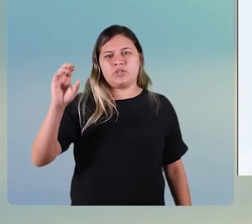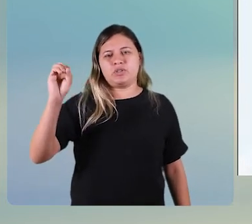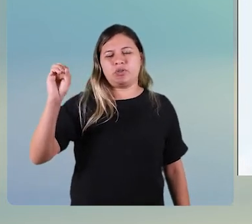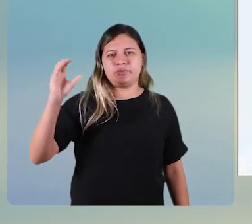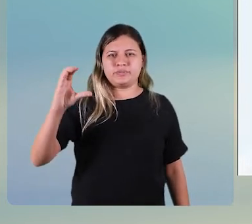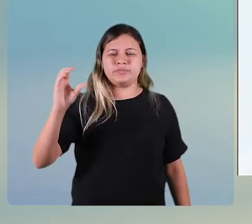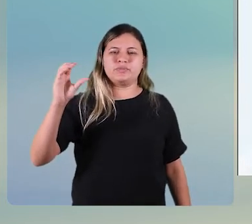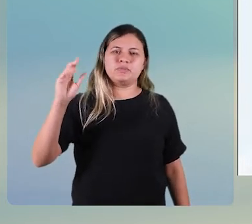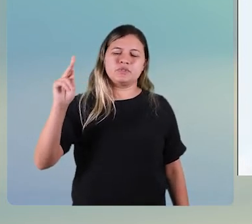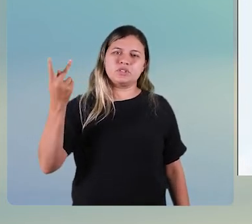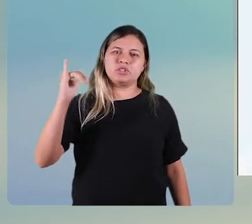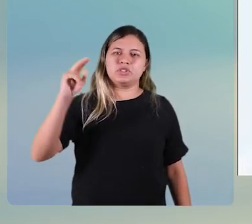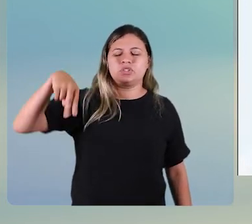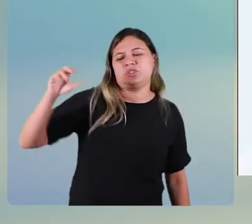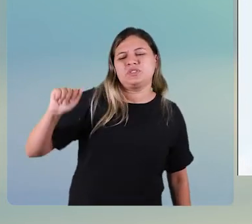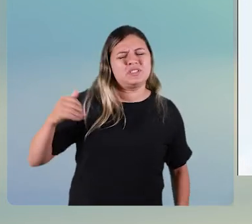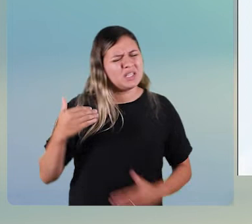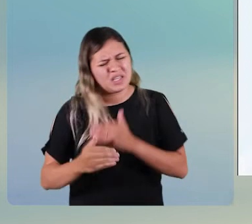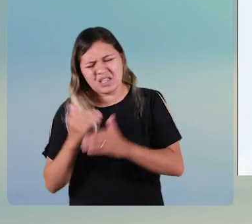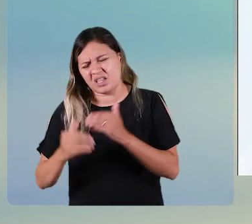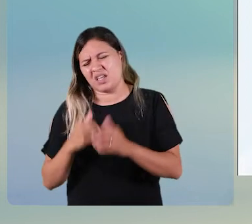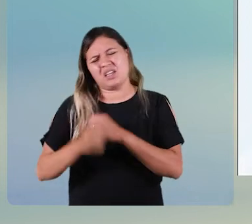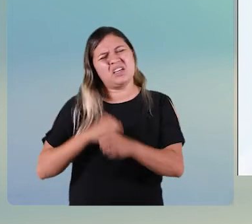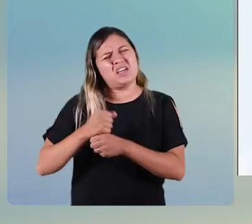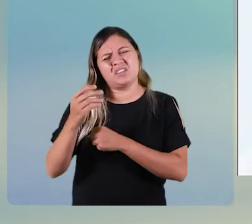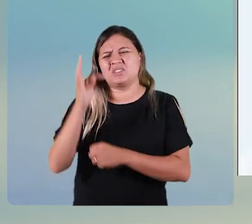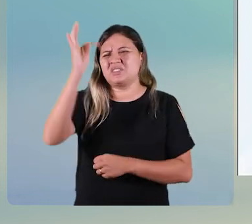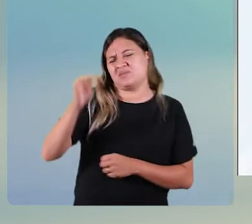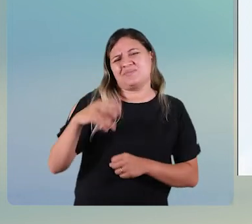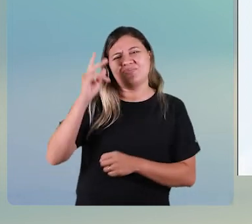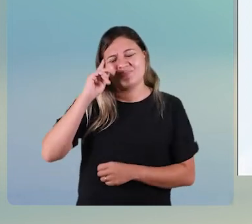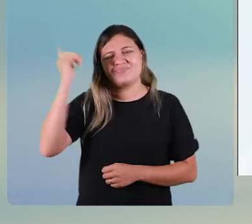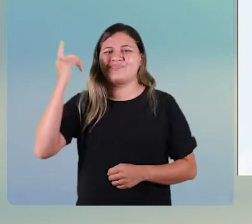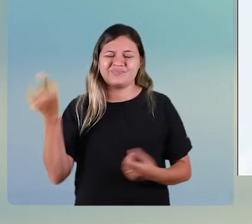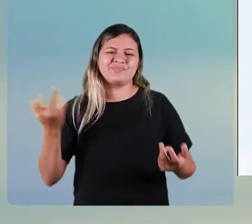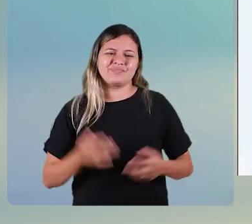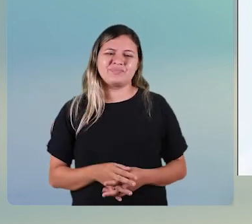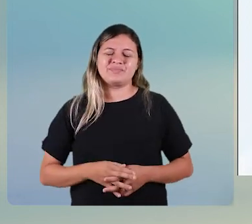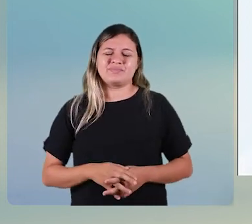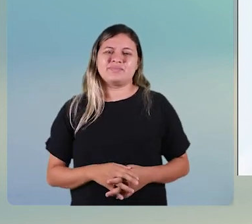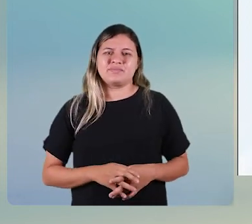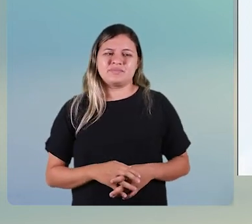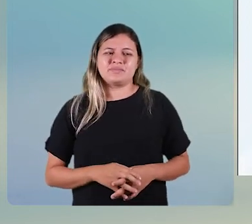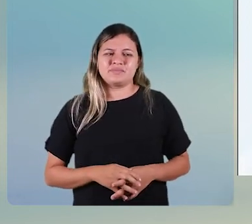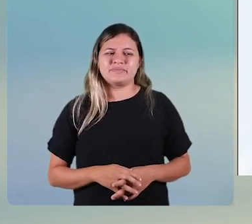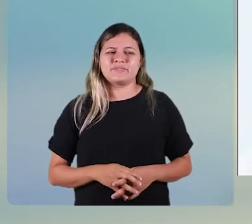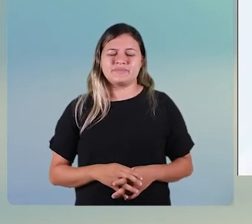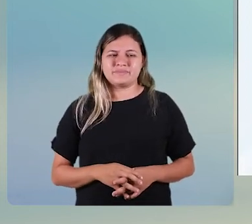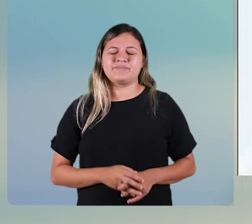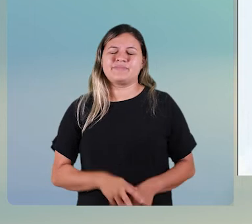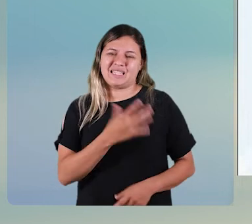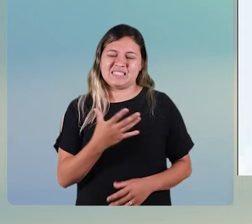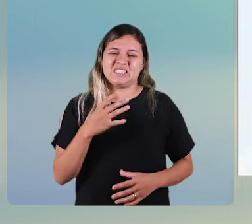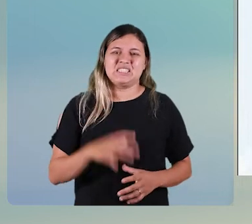enfim. Né, perduram por vários anos, né? Então, os desastres